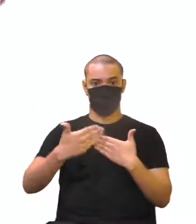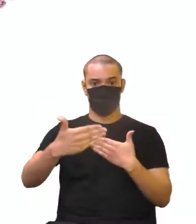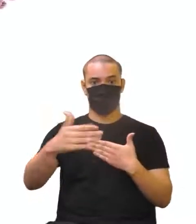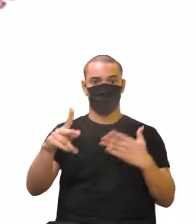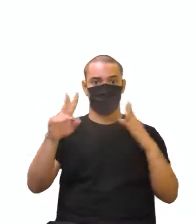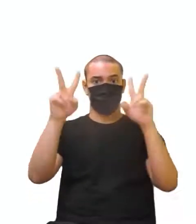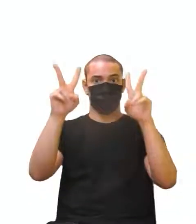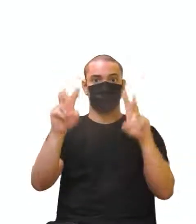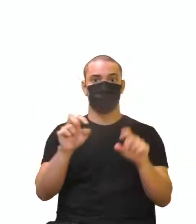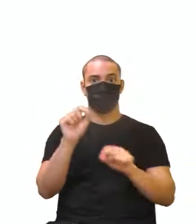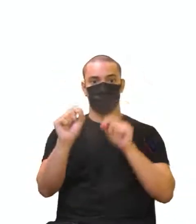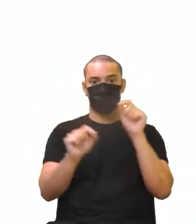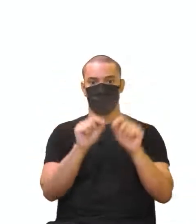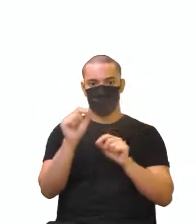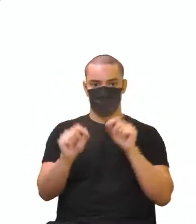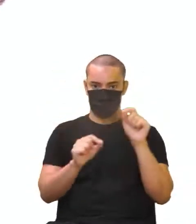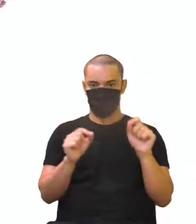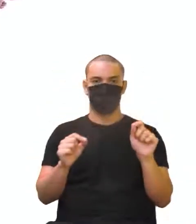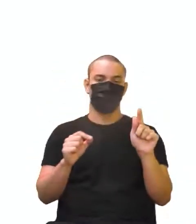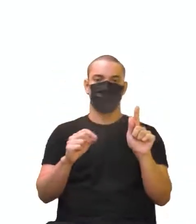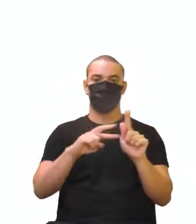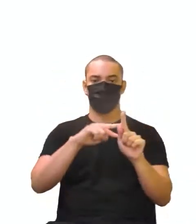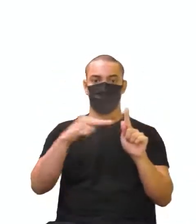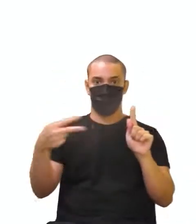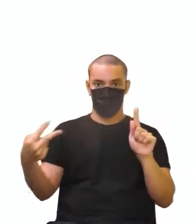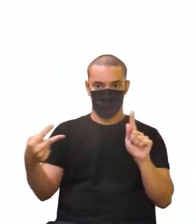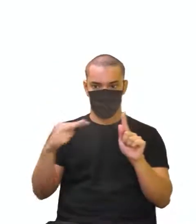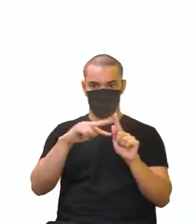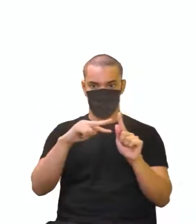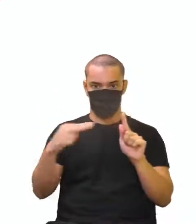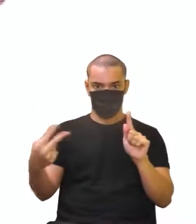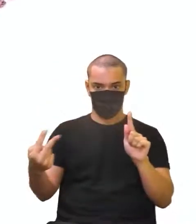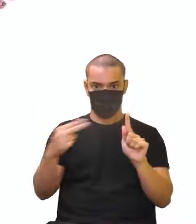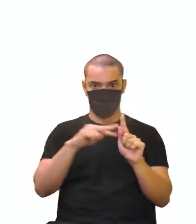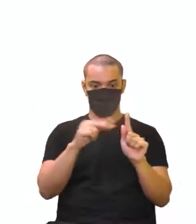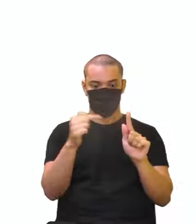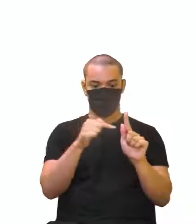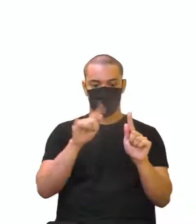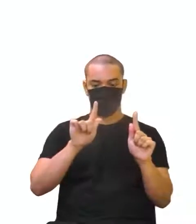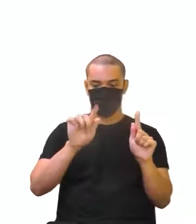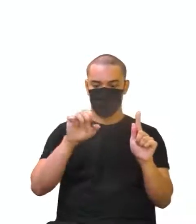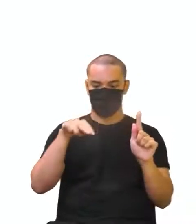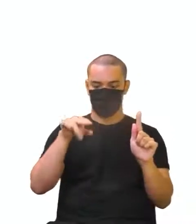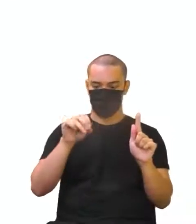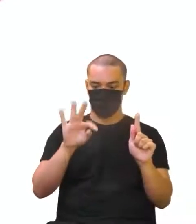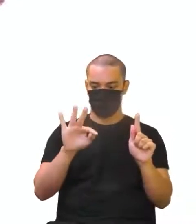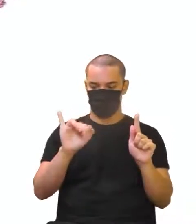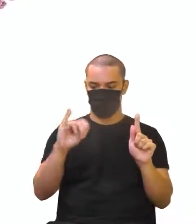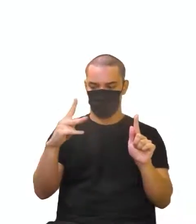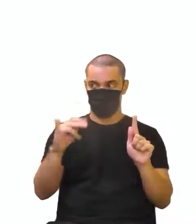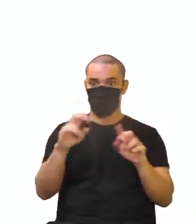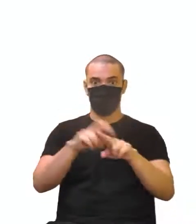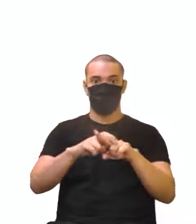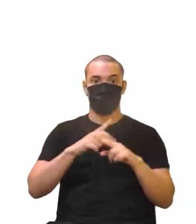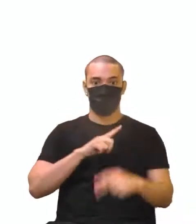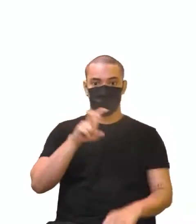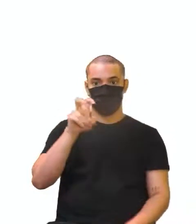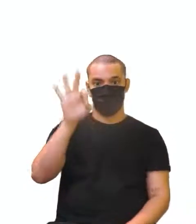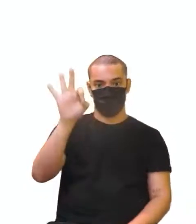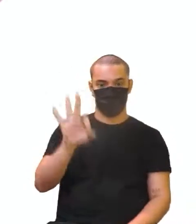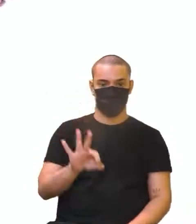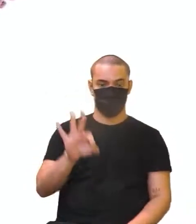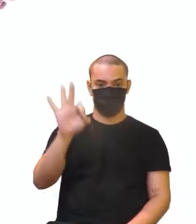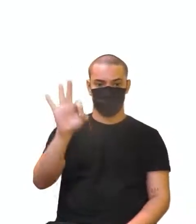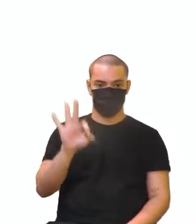de genótipo nos descendentes, tá? Então, a gente tem aí os 25% de